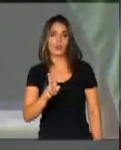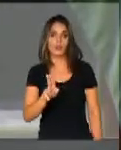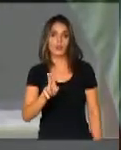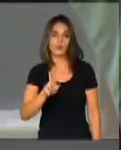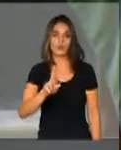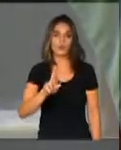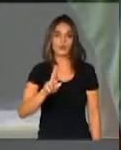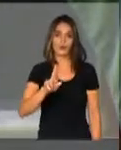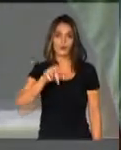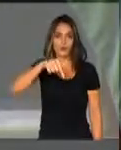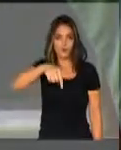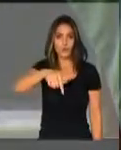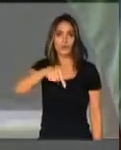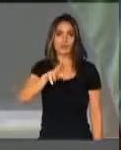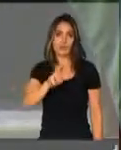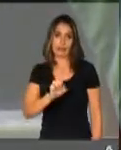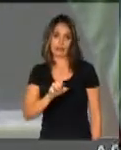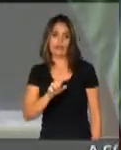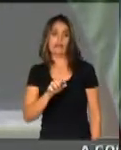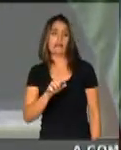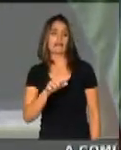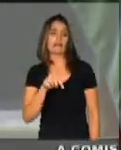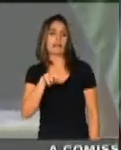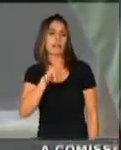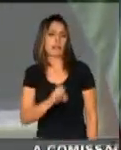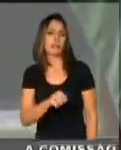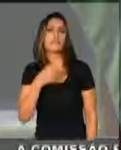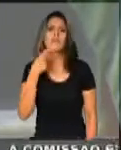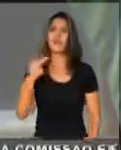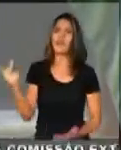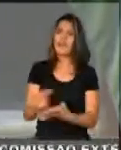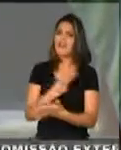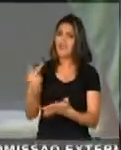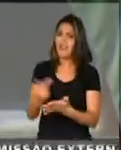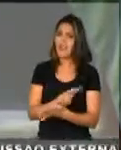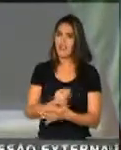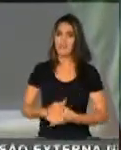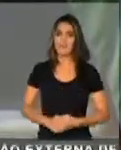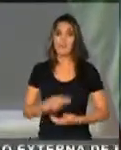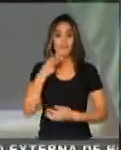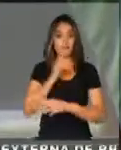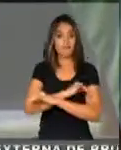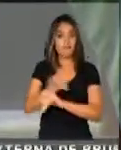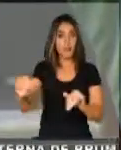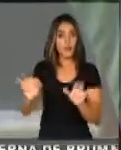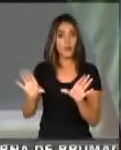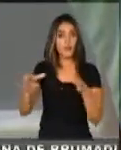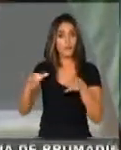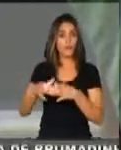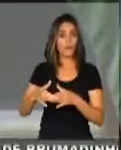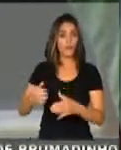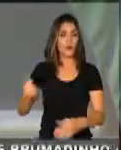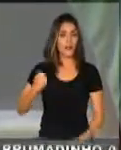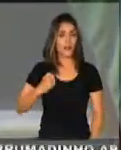cometeu um erro, espero que seja consertado, ao afirmar para mineradoras canadenses,